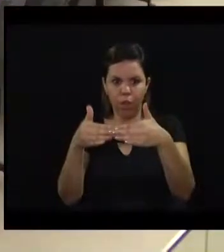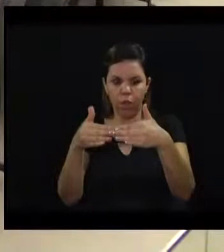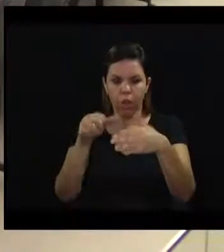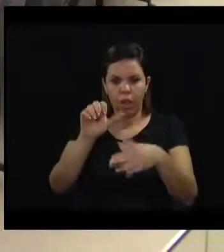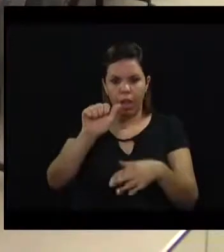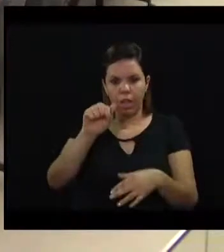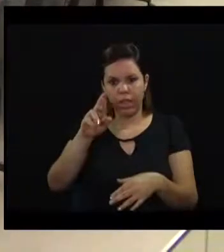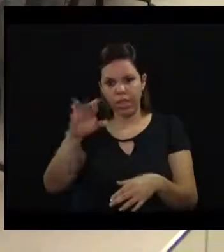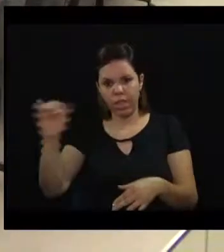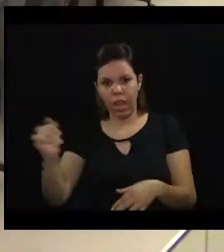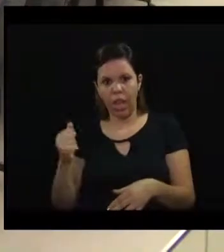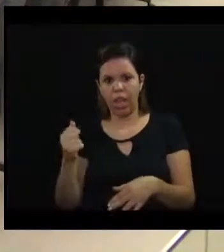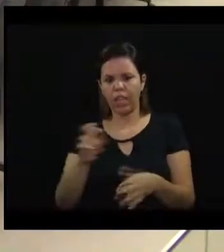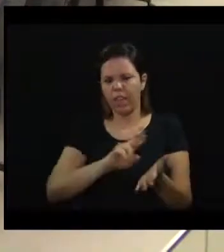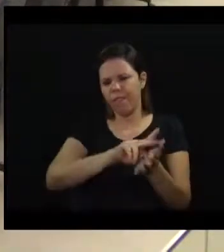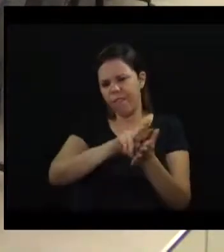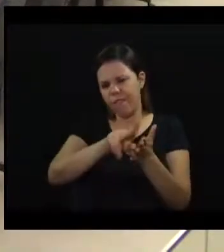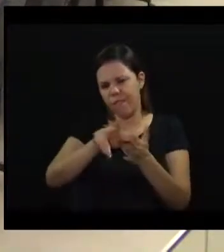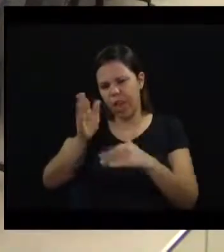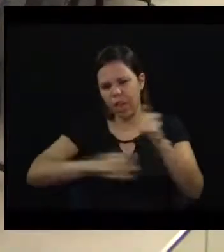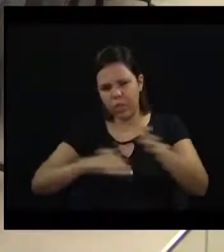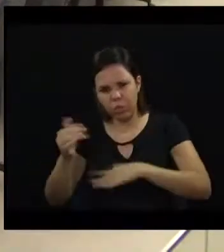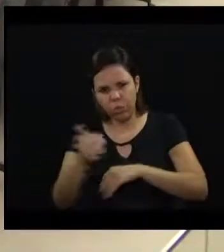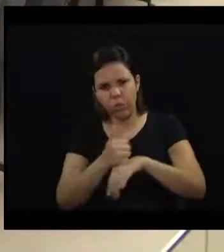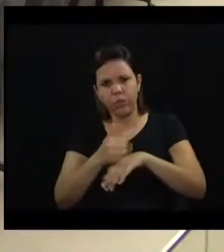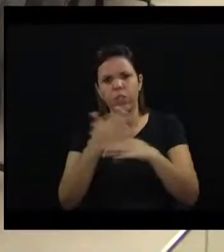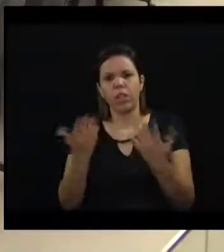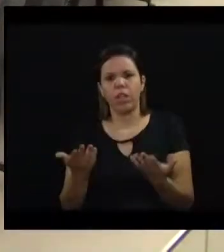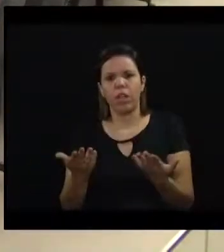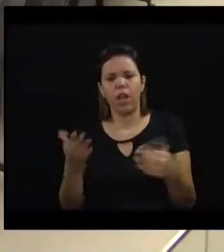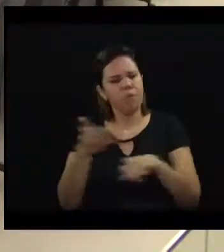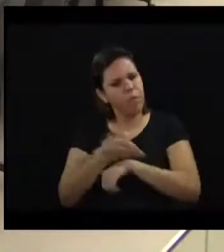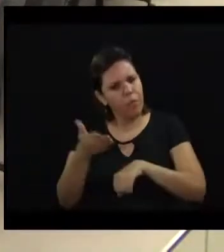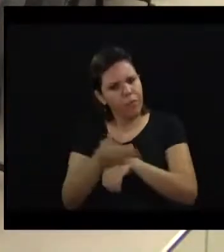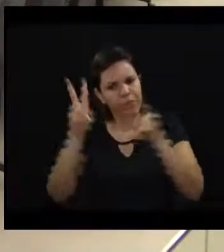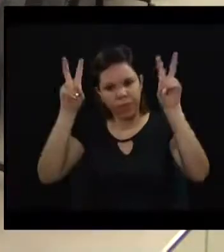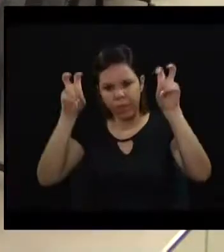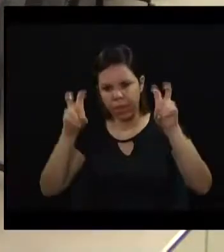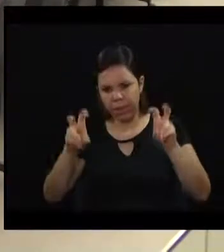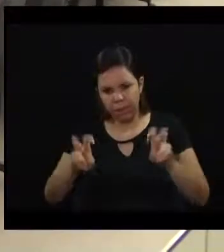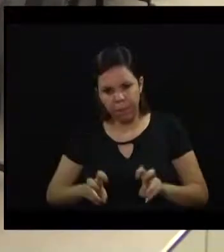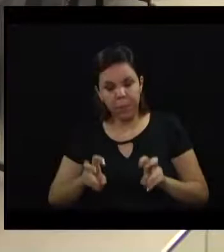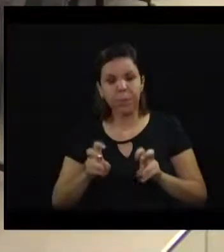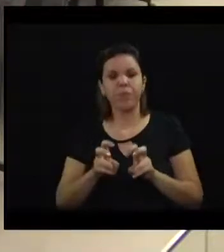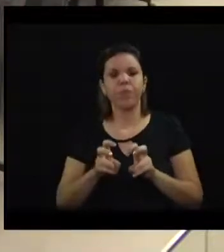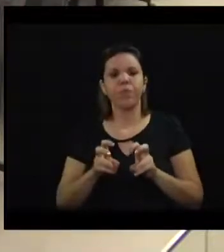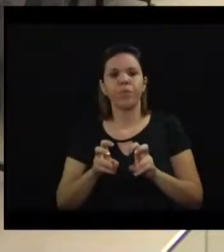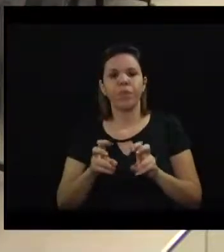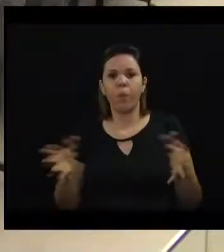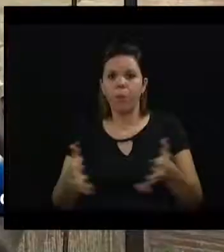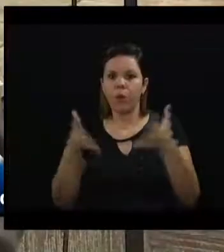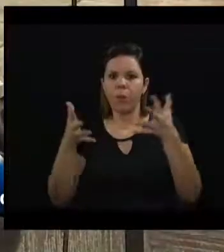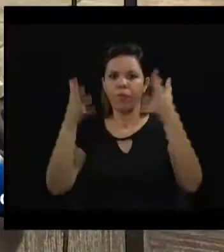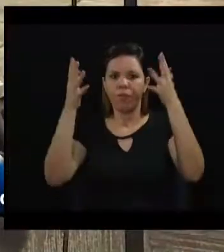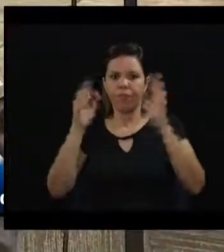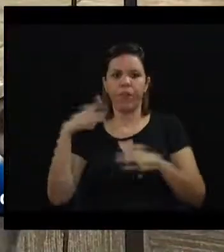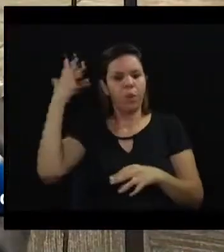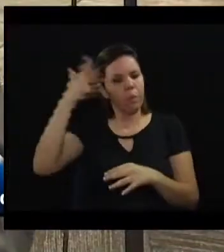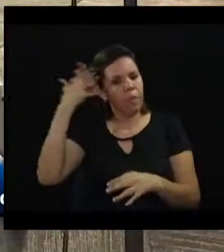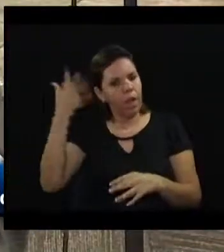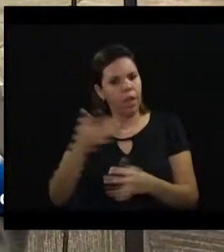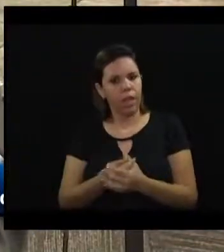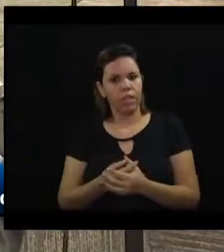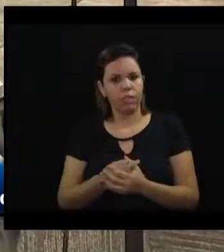outros profissionais ligados ao tema participaram do seminário que promoveu palestras voltadas ao Dia do Orgulho Autista. Eu estou já no